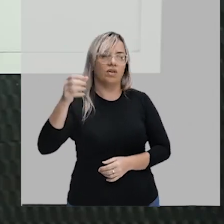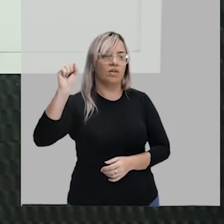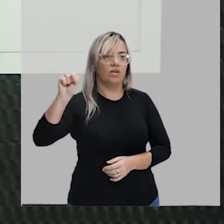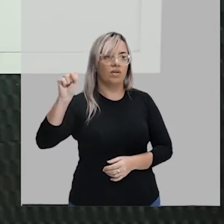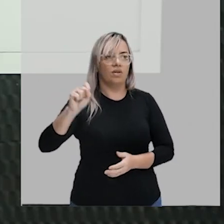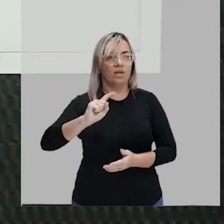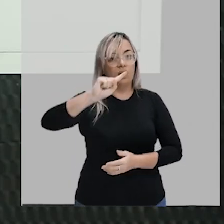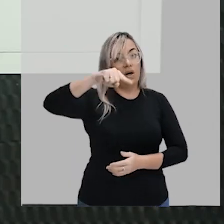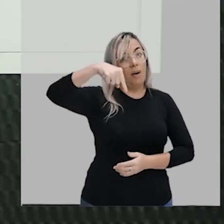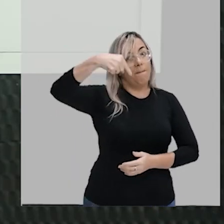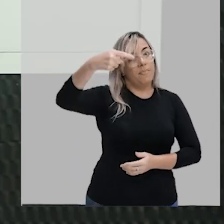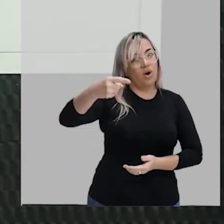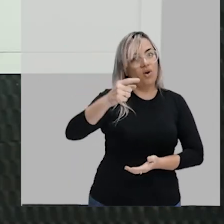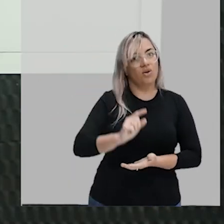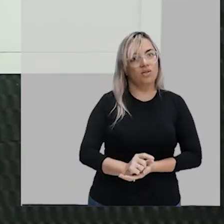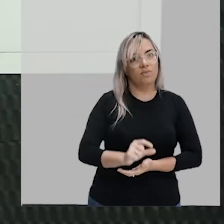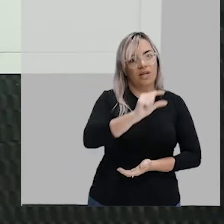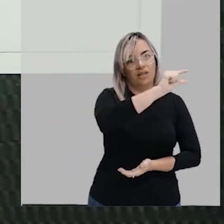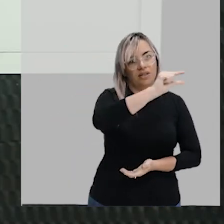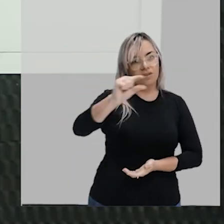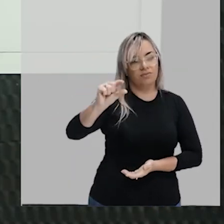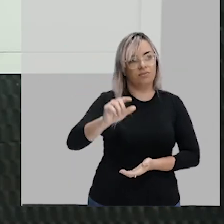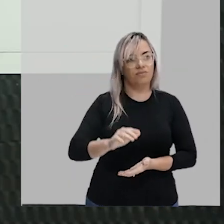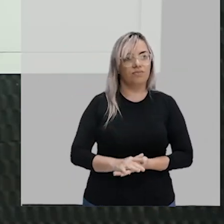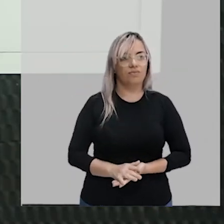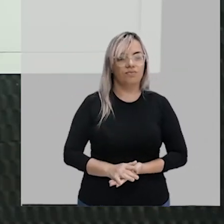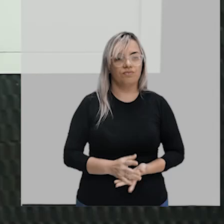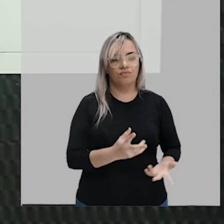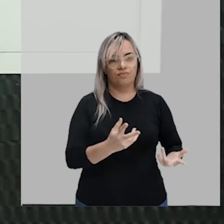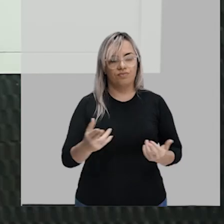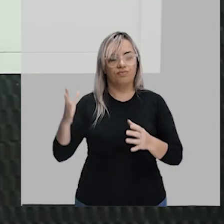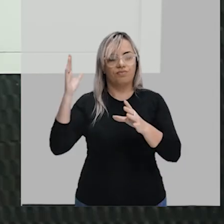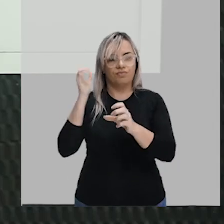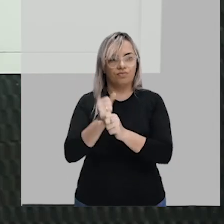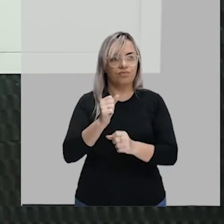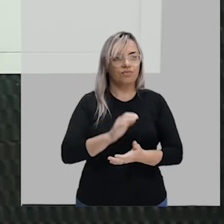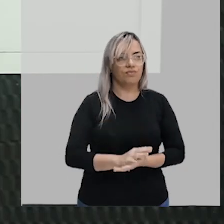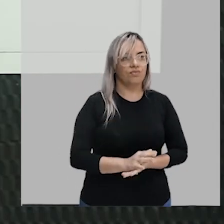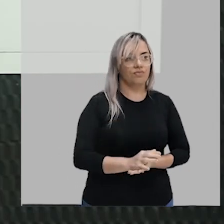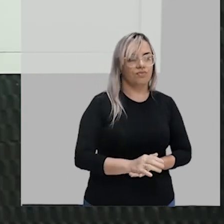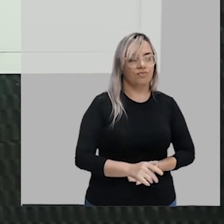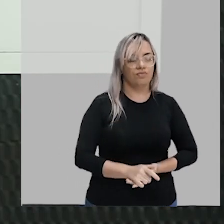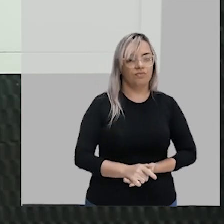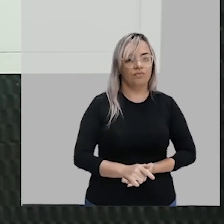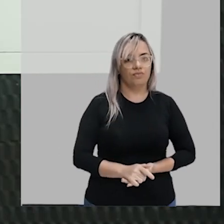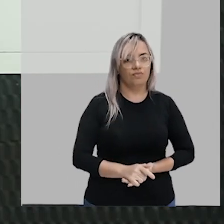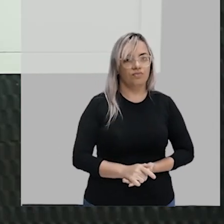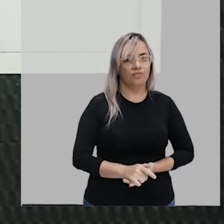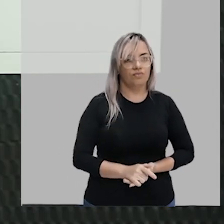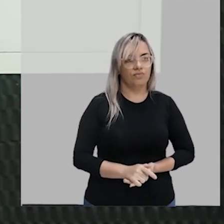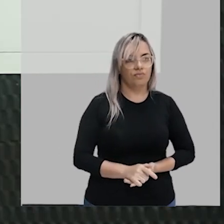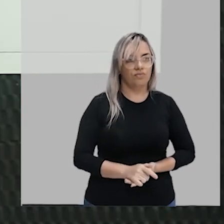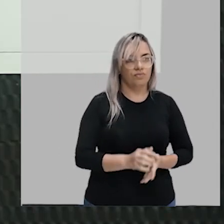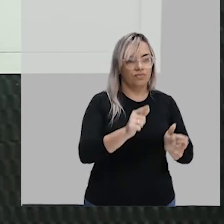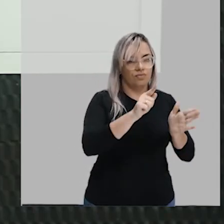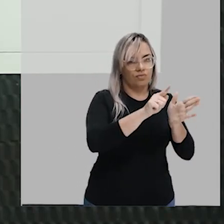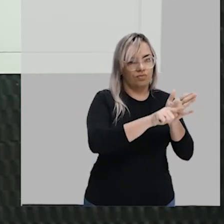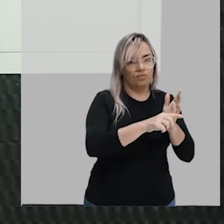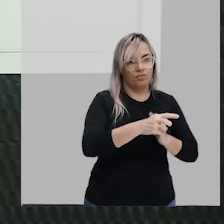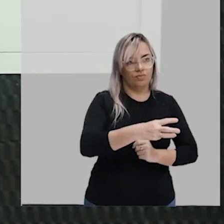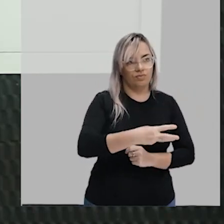Eu trago para a próxima linha, né? Fazer a mesma coisa. Menos 3 vezes